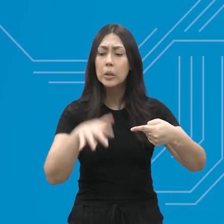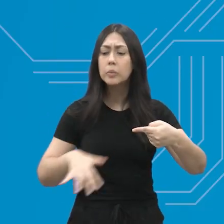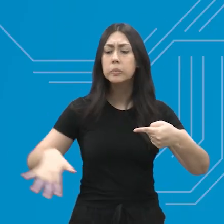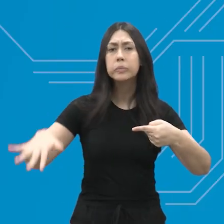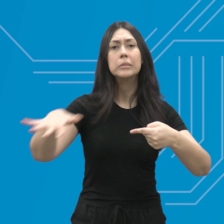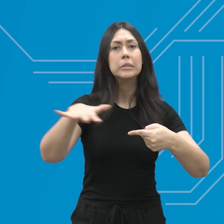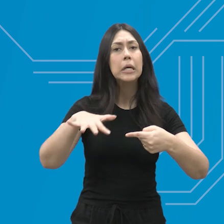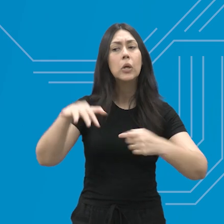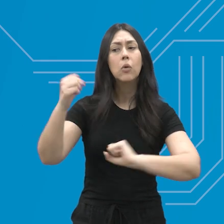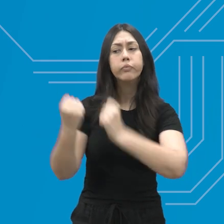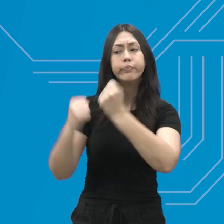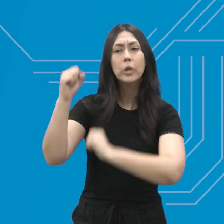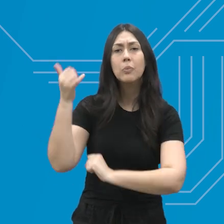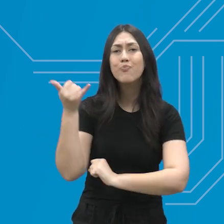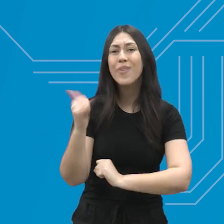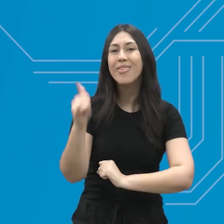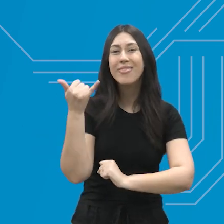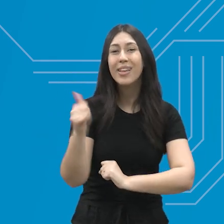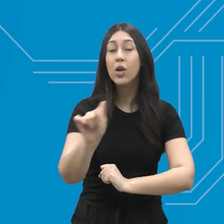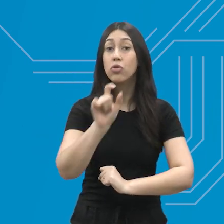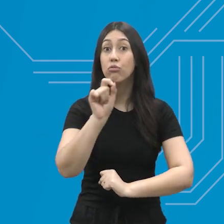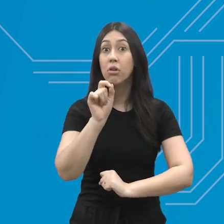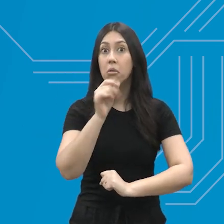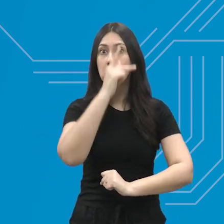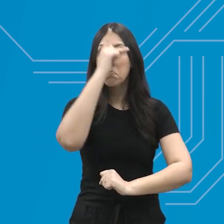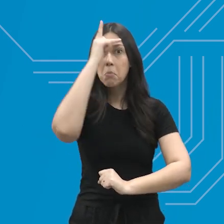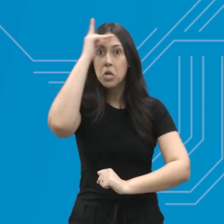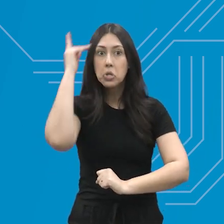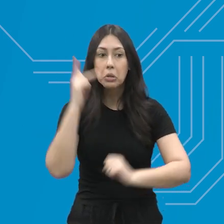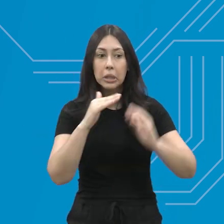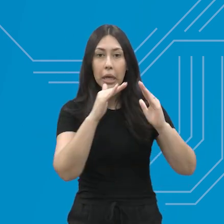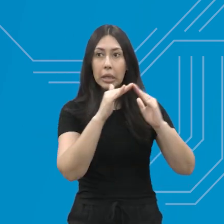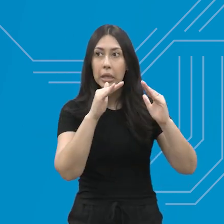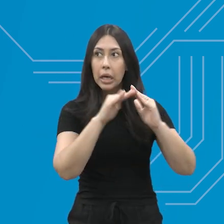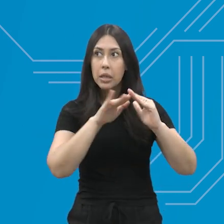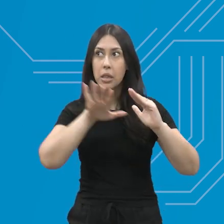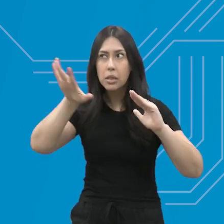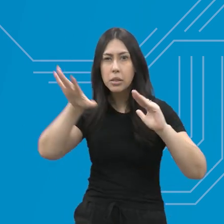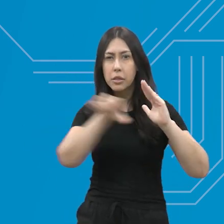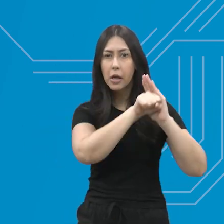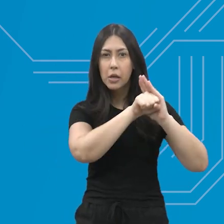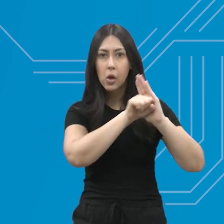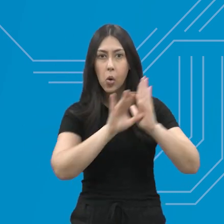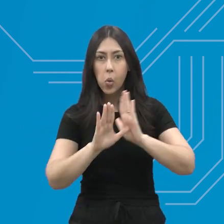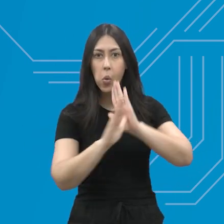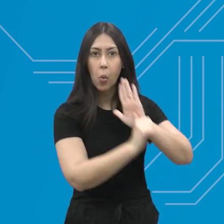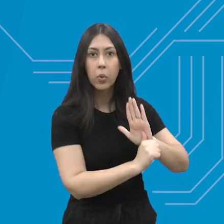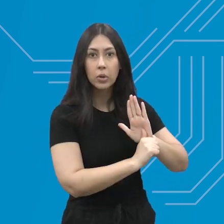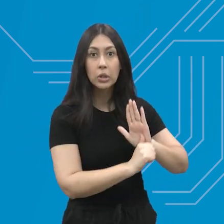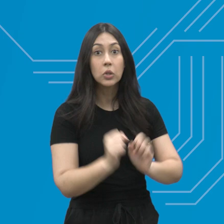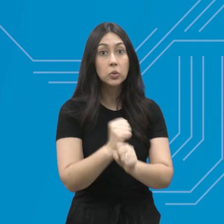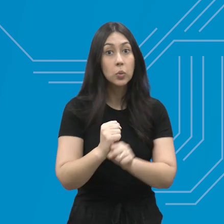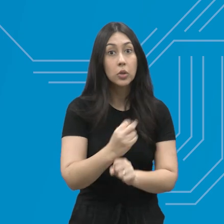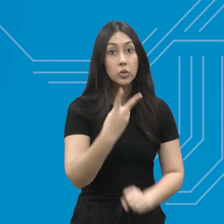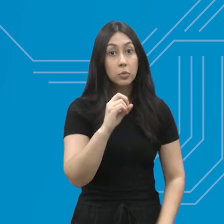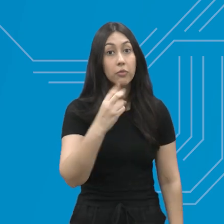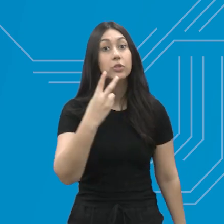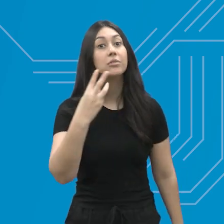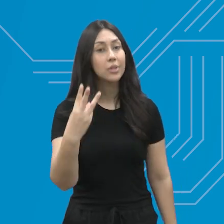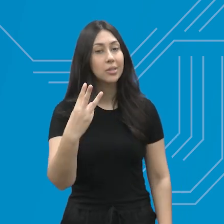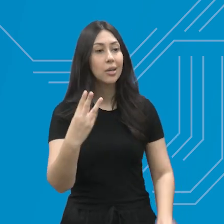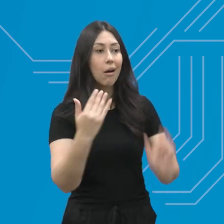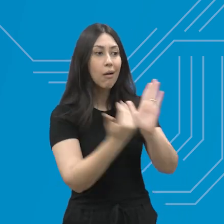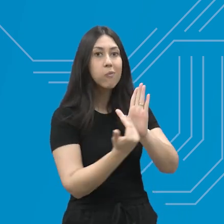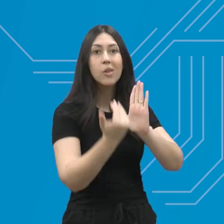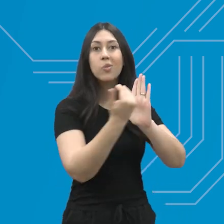enfrentados pelo setor elétrico no Brasil é o furto de energia, popularmente conhecido como gato. Em